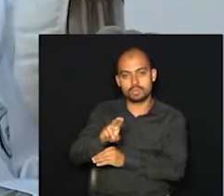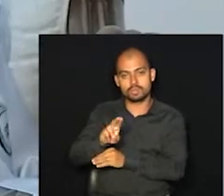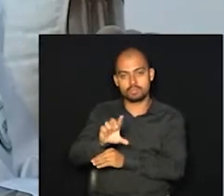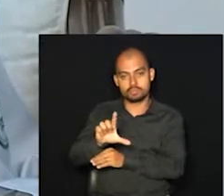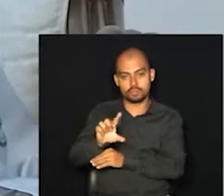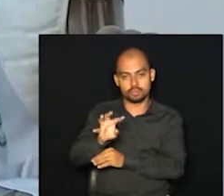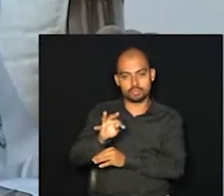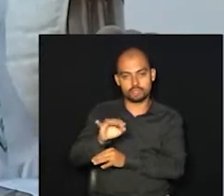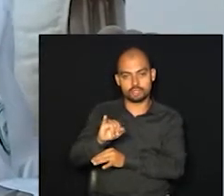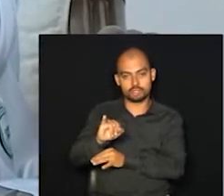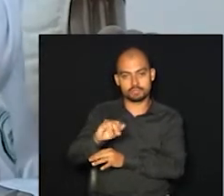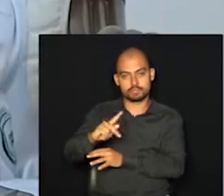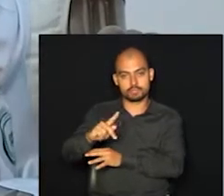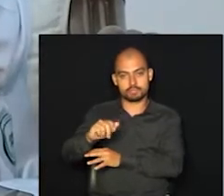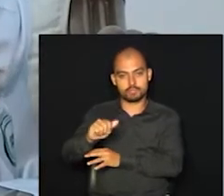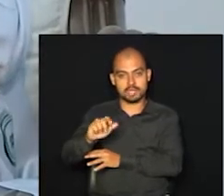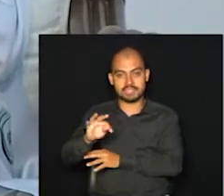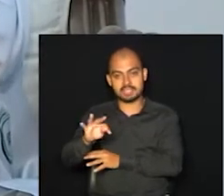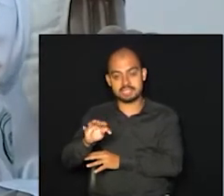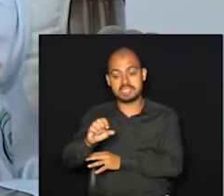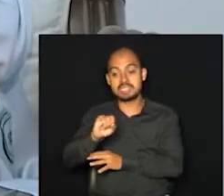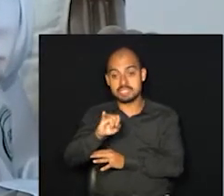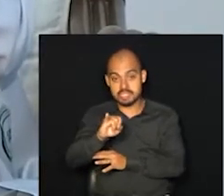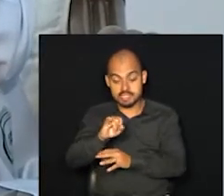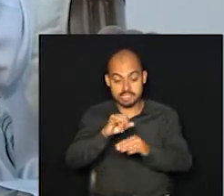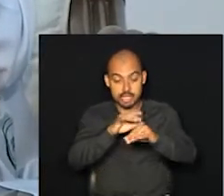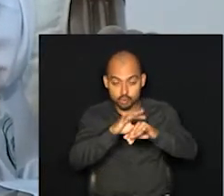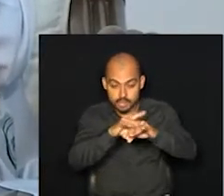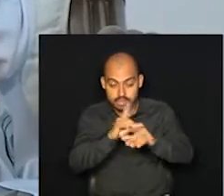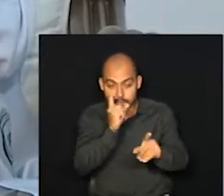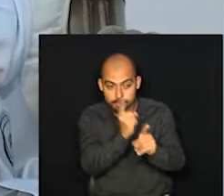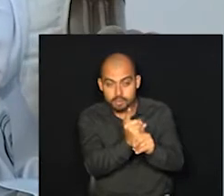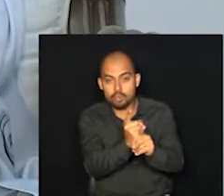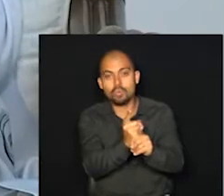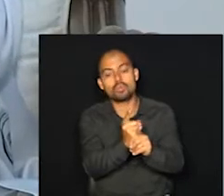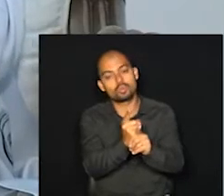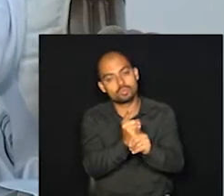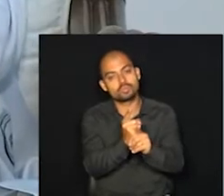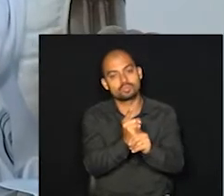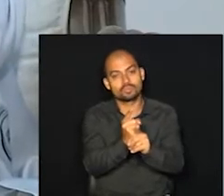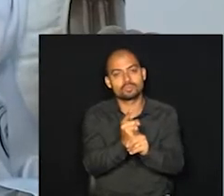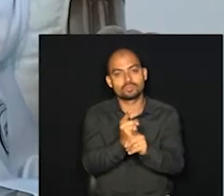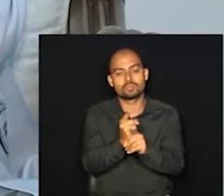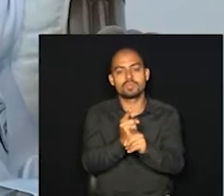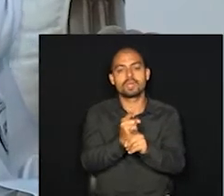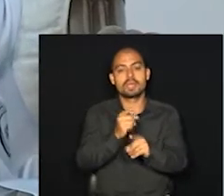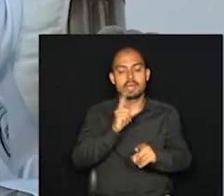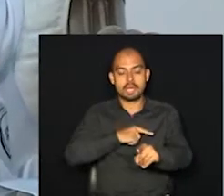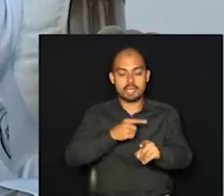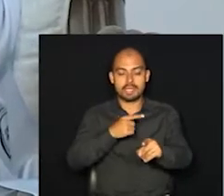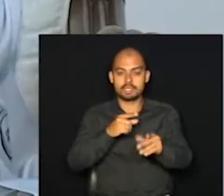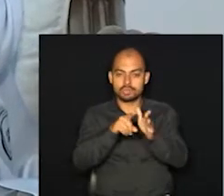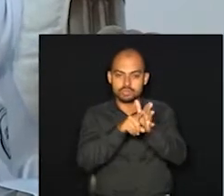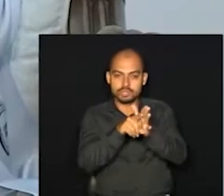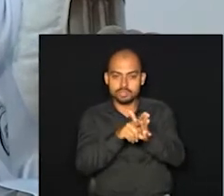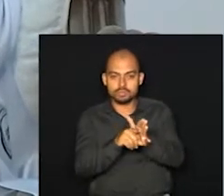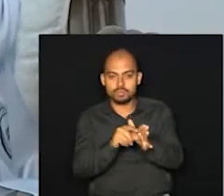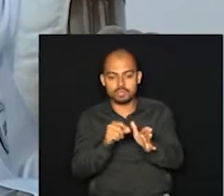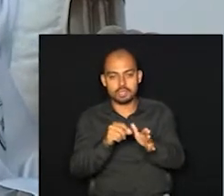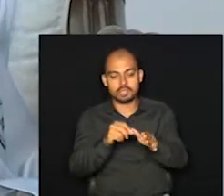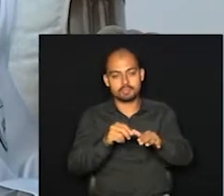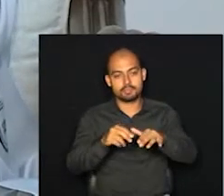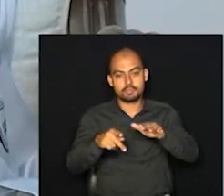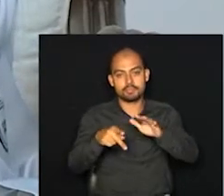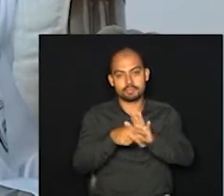com doença, né, porque o diagnóstico do câncer de próstata é feito através do exame